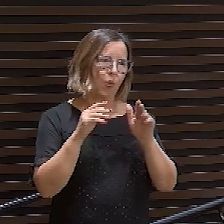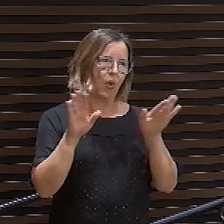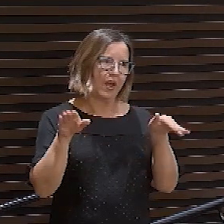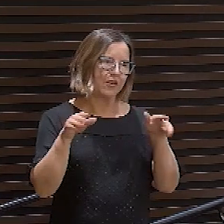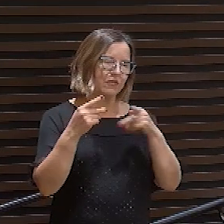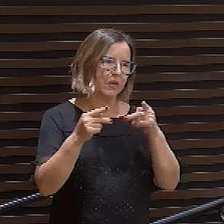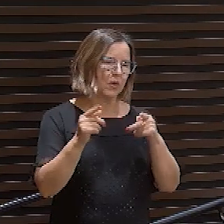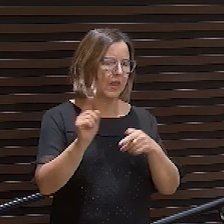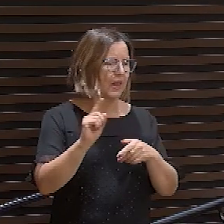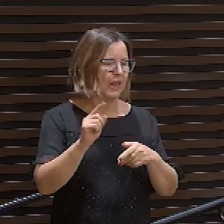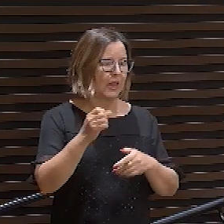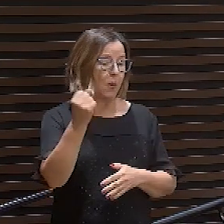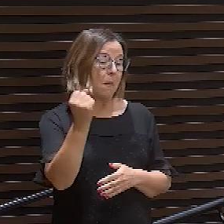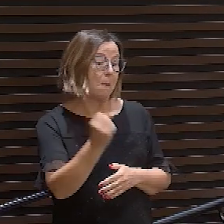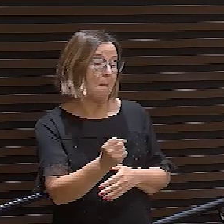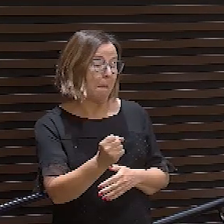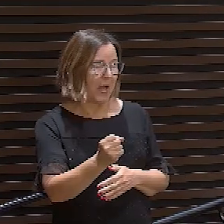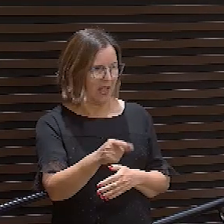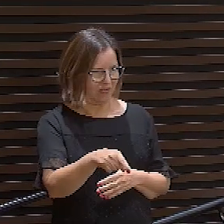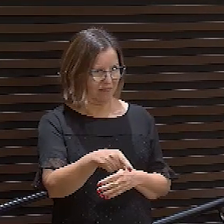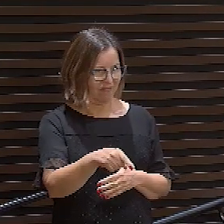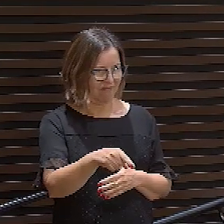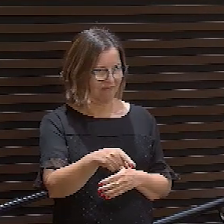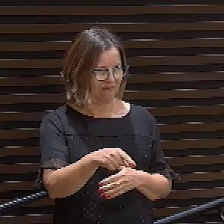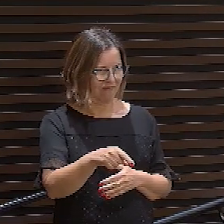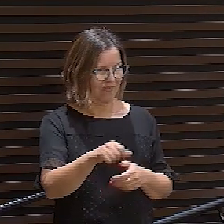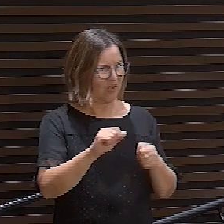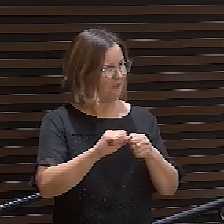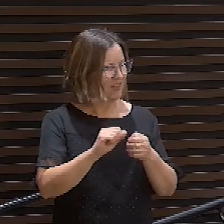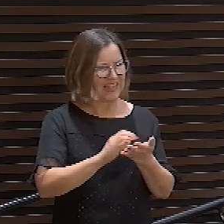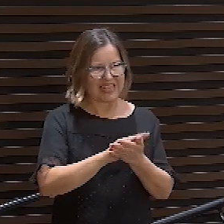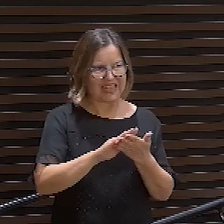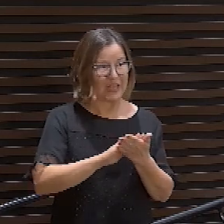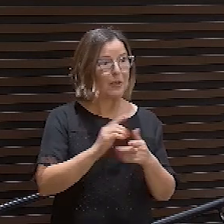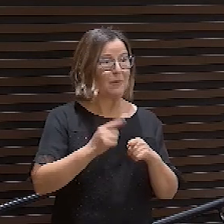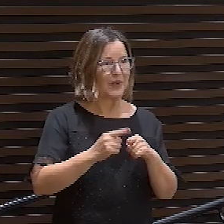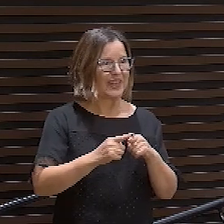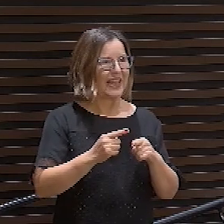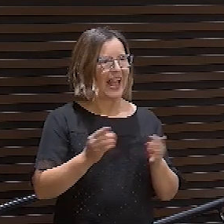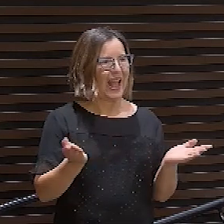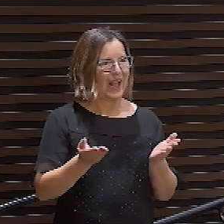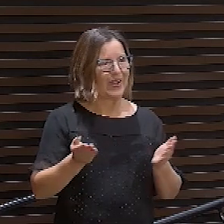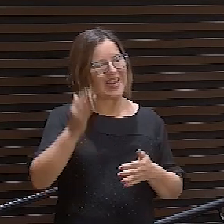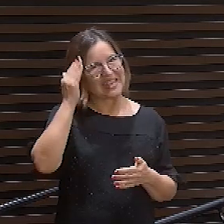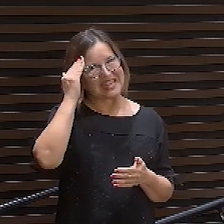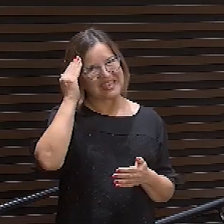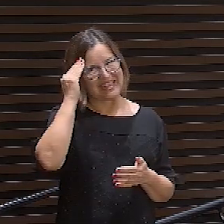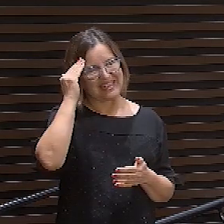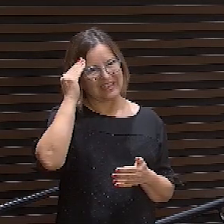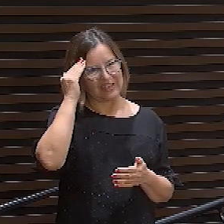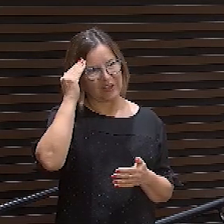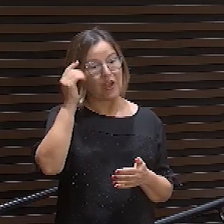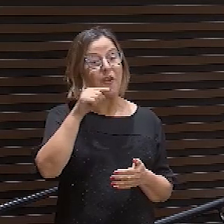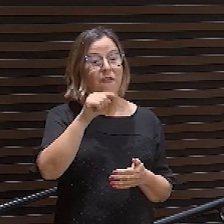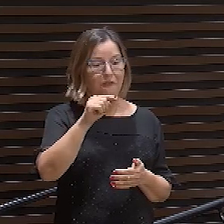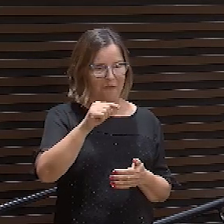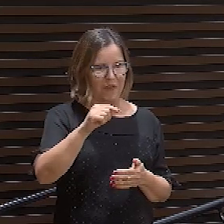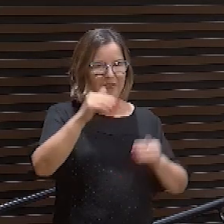o rapaz, e nada lhe faças, pois agora sei que temes a